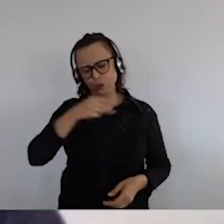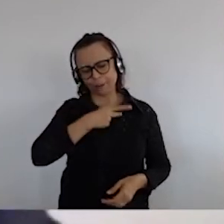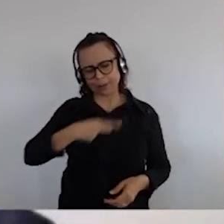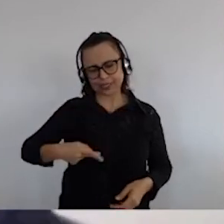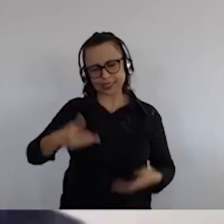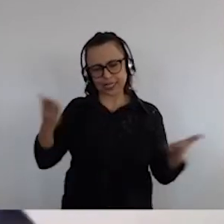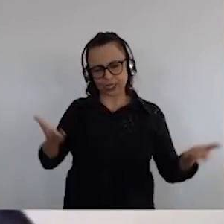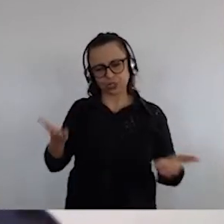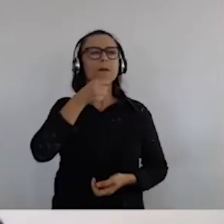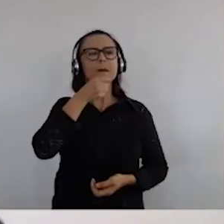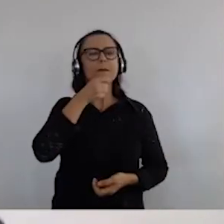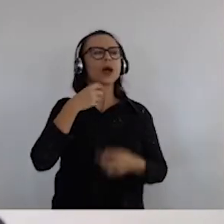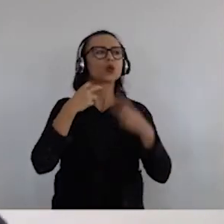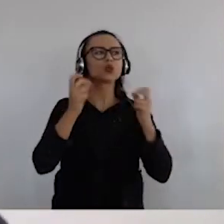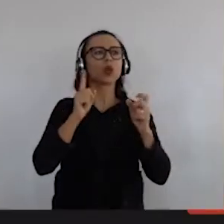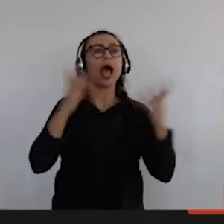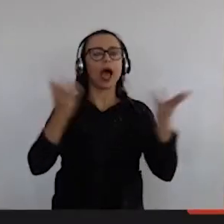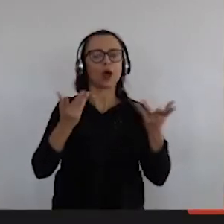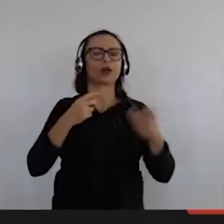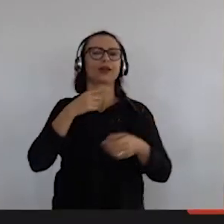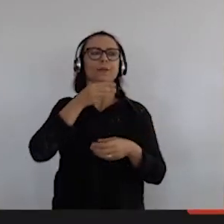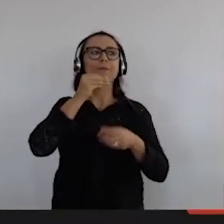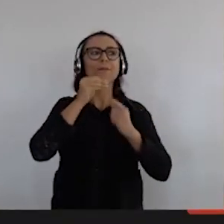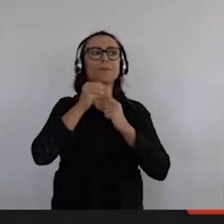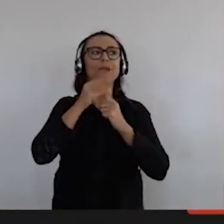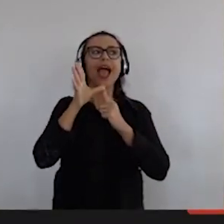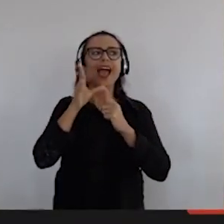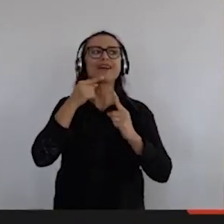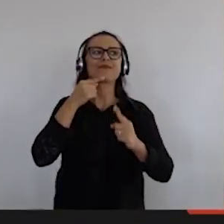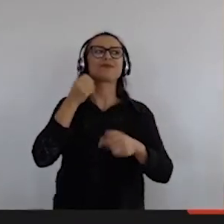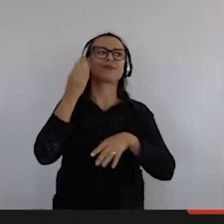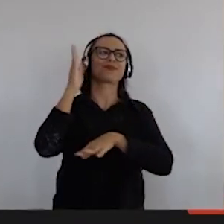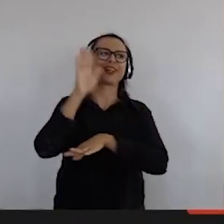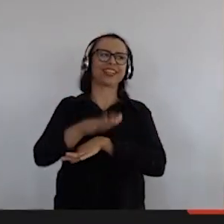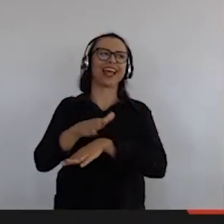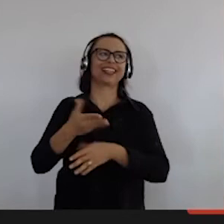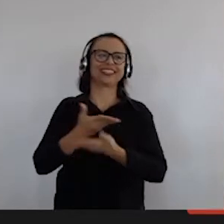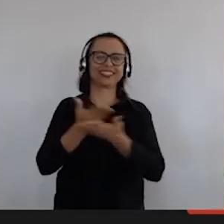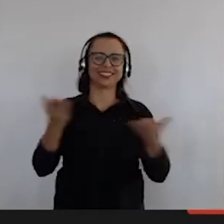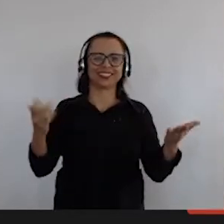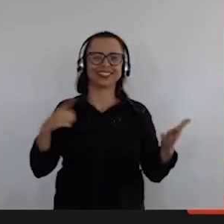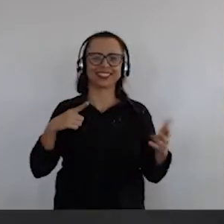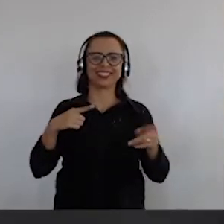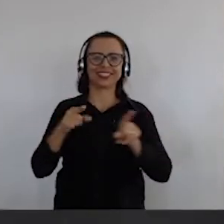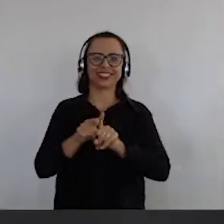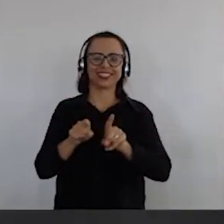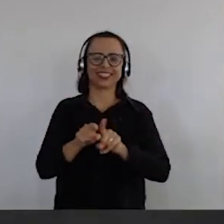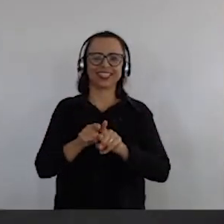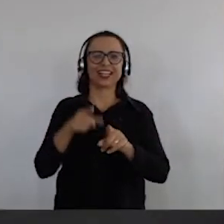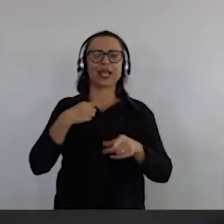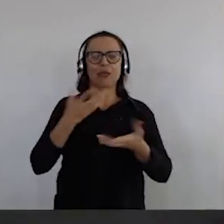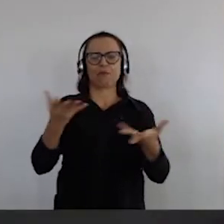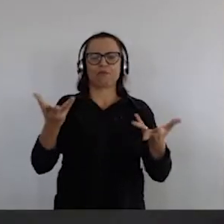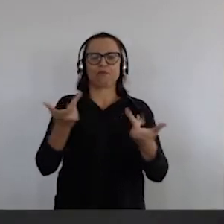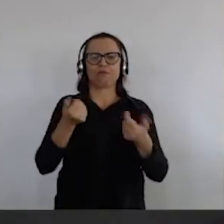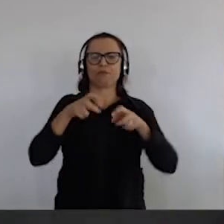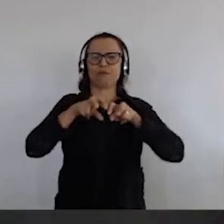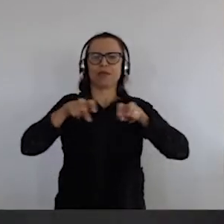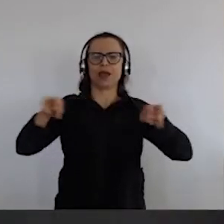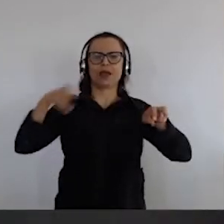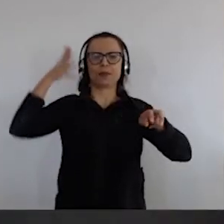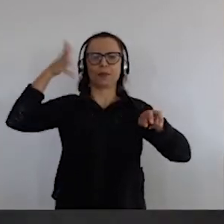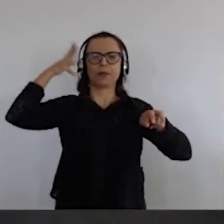palavra. Muito boa tarde a todos. É um prazer imenso estar aqui dividindo uma bancada tão qualificada.